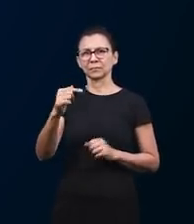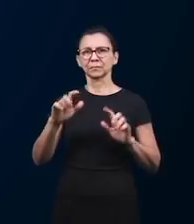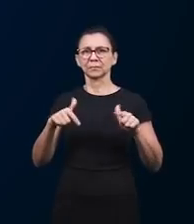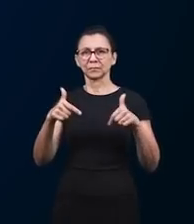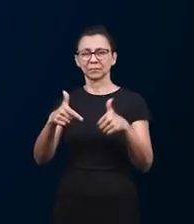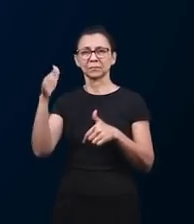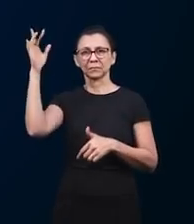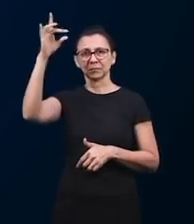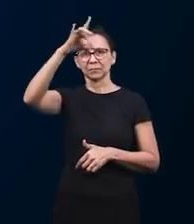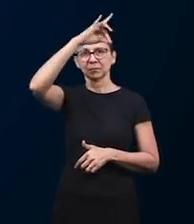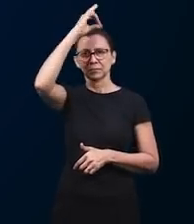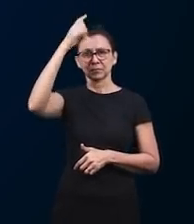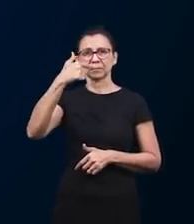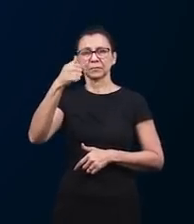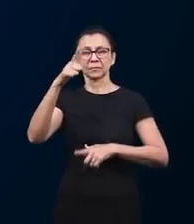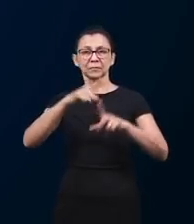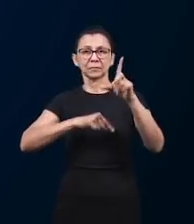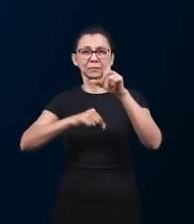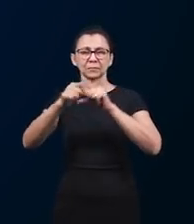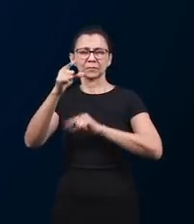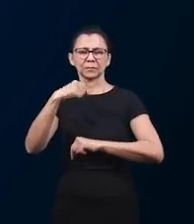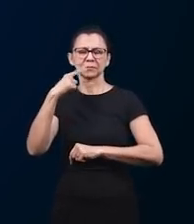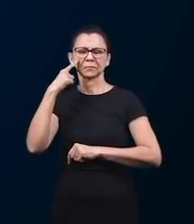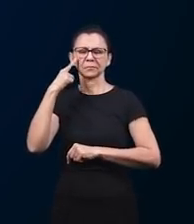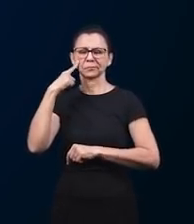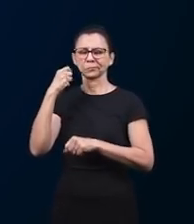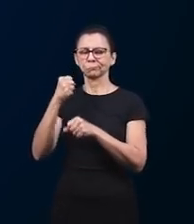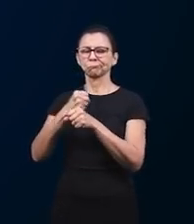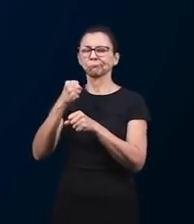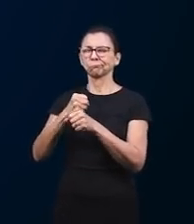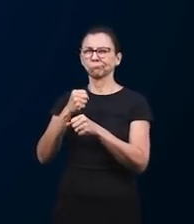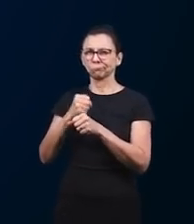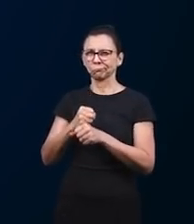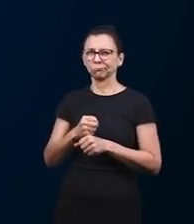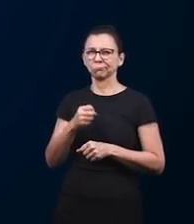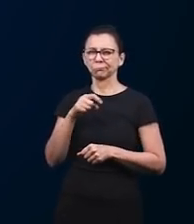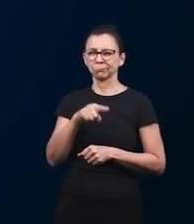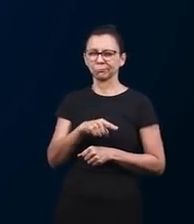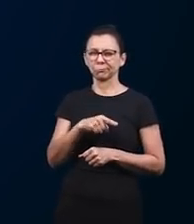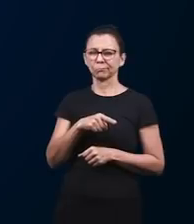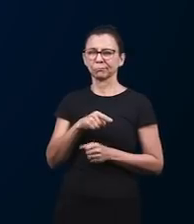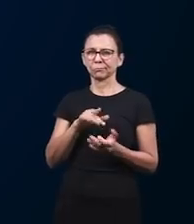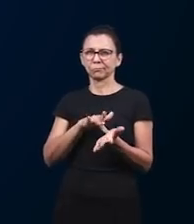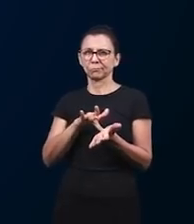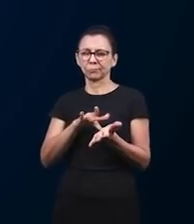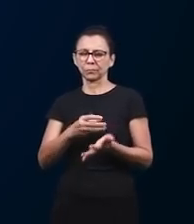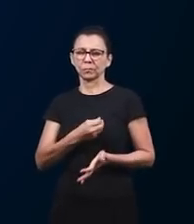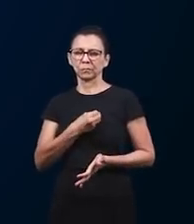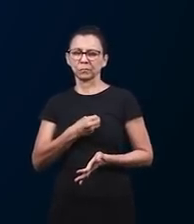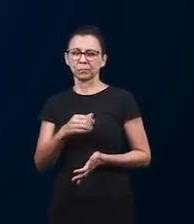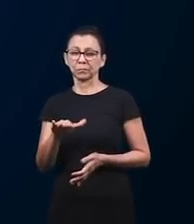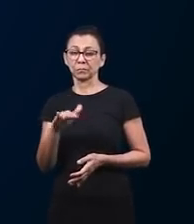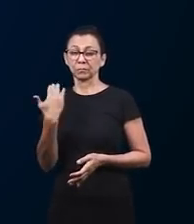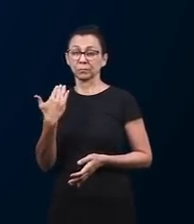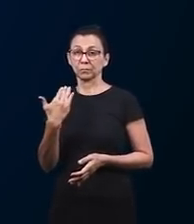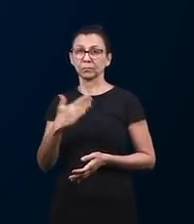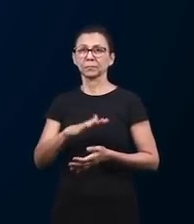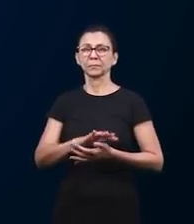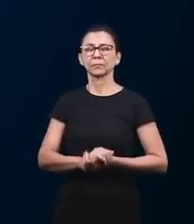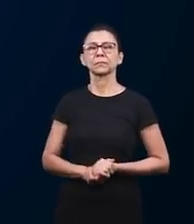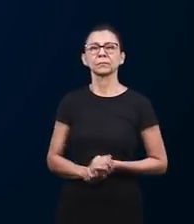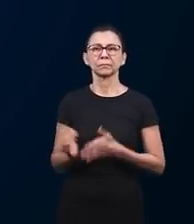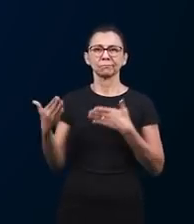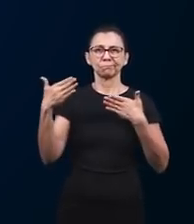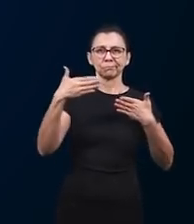7 estrelas. Eu sei as tuas obras, que tens nome de que vives e estás morto. Sê vigilante e confirma os restantes que estavam